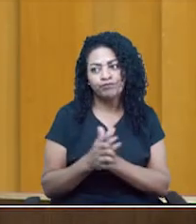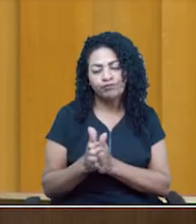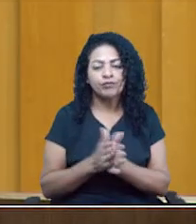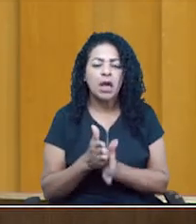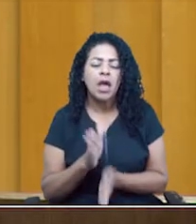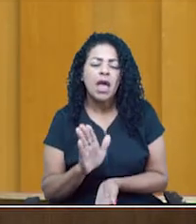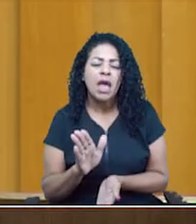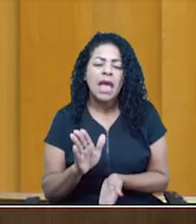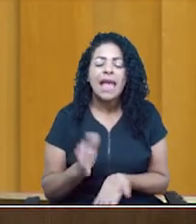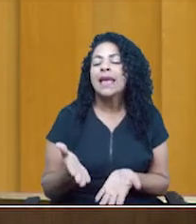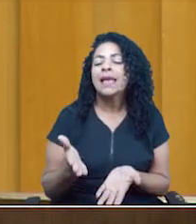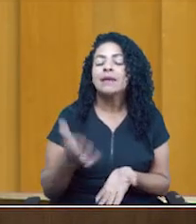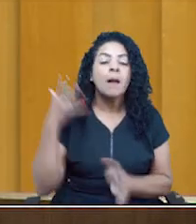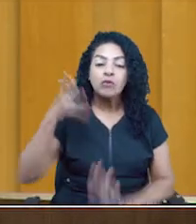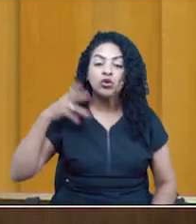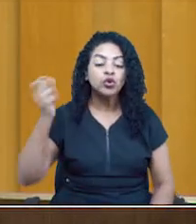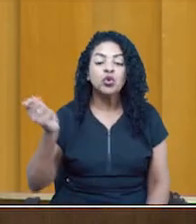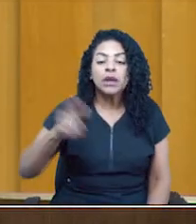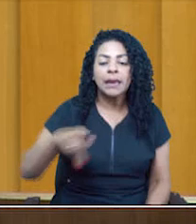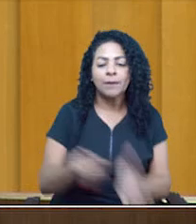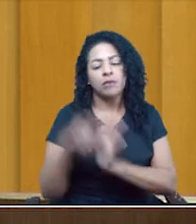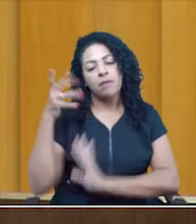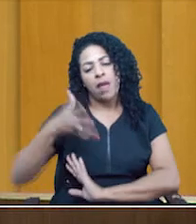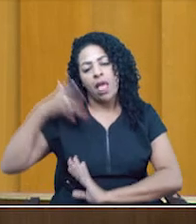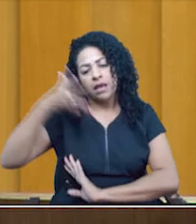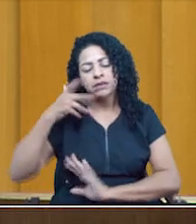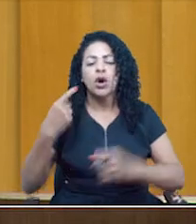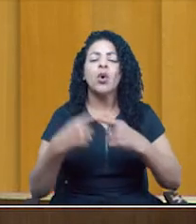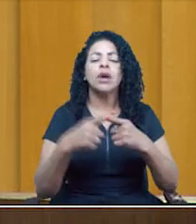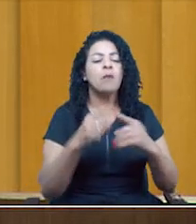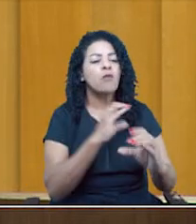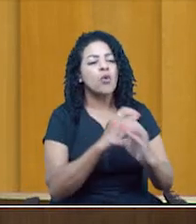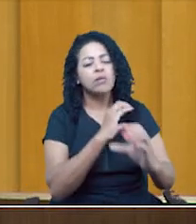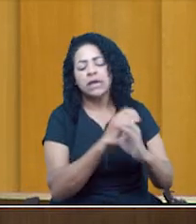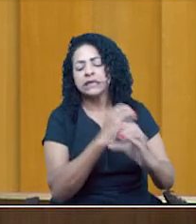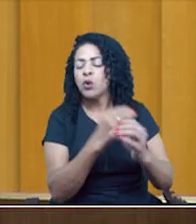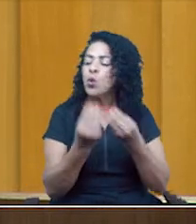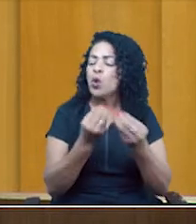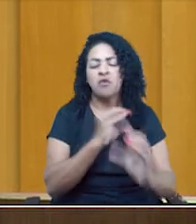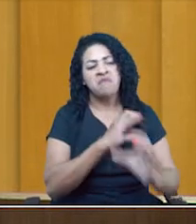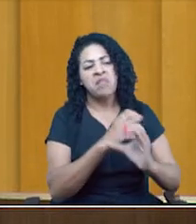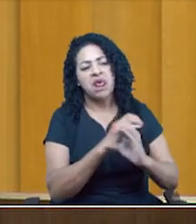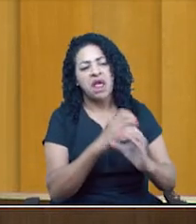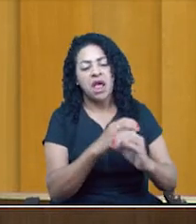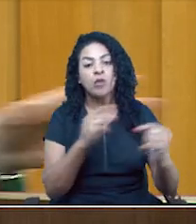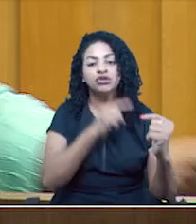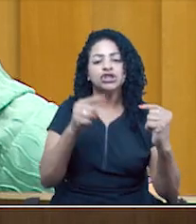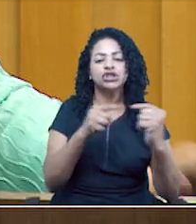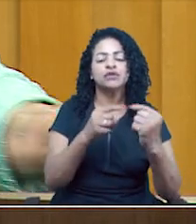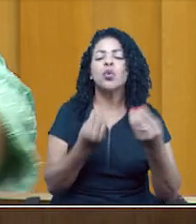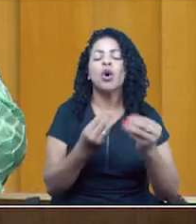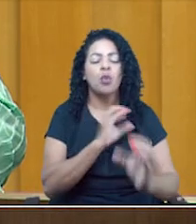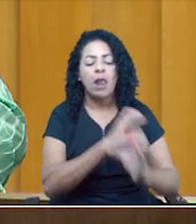levantamento de discussões a respeito do que é a comunicação, de como se comunicar e os objetivos da comunicação.